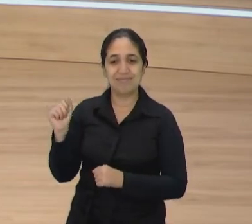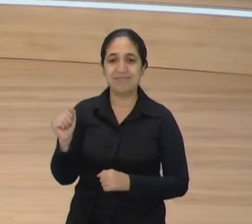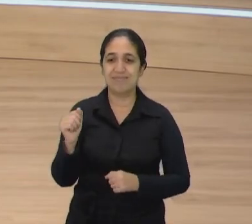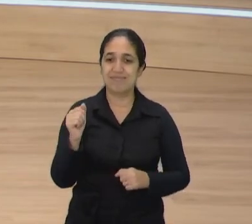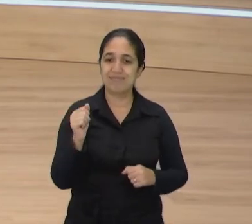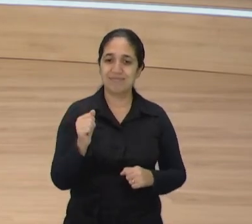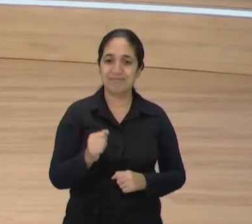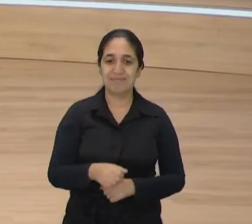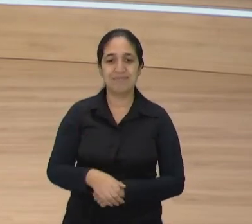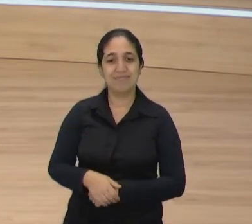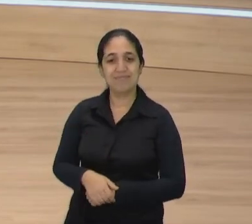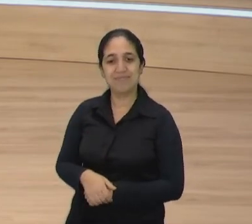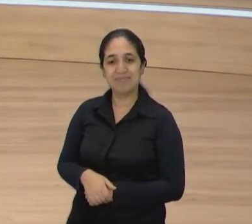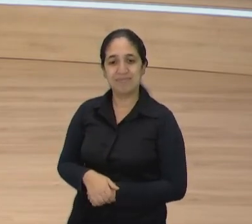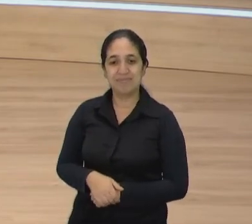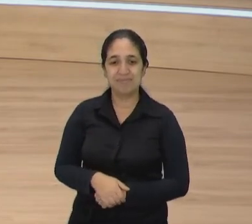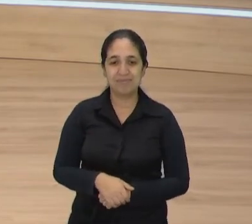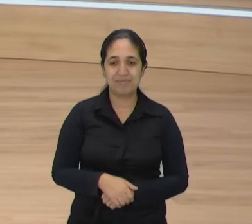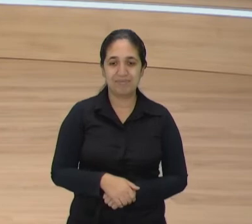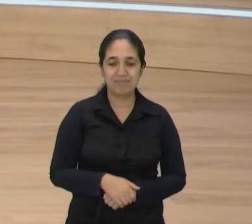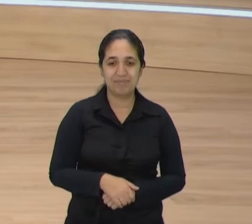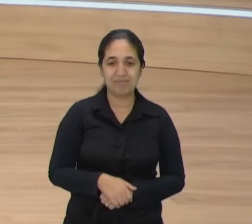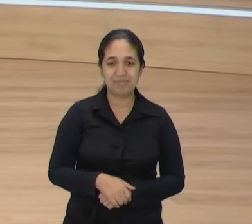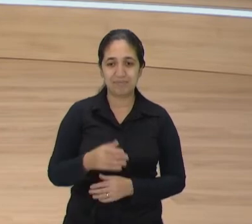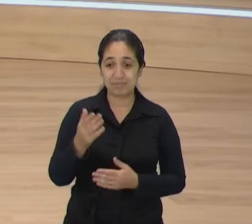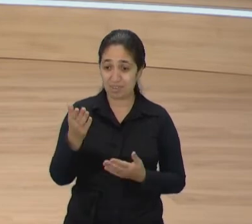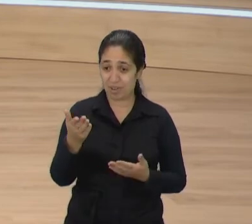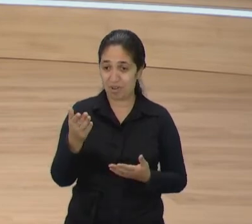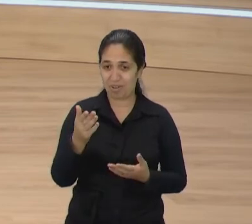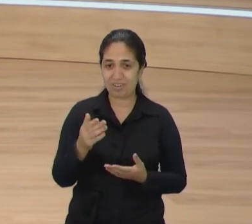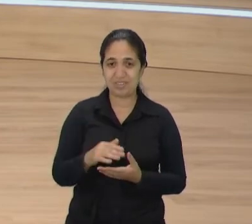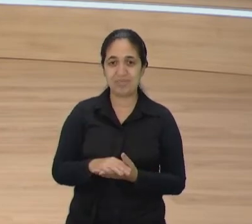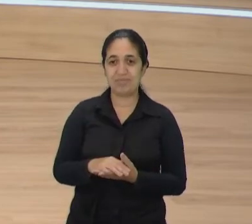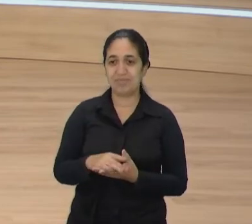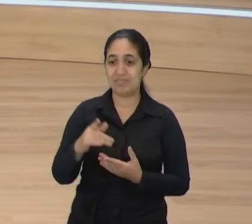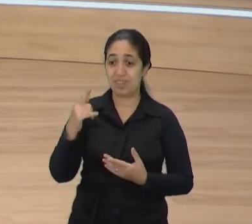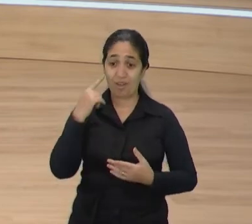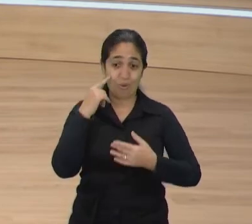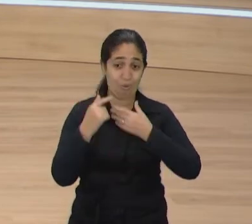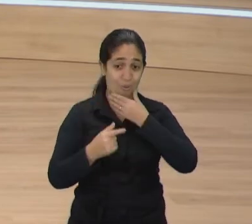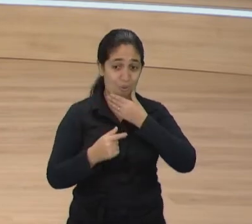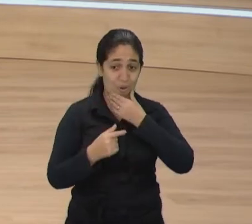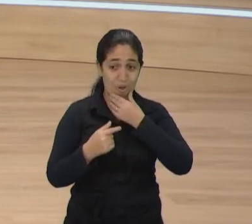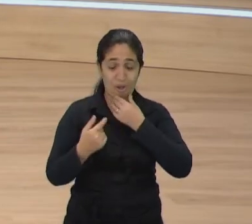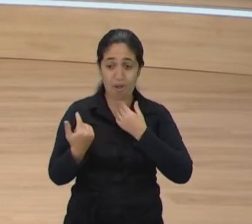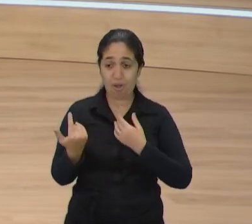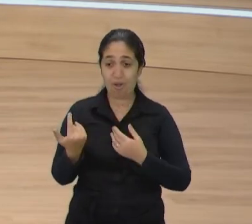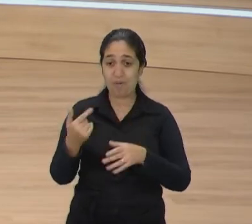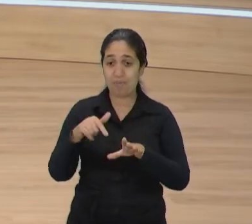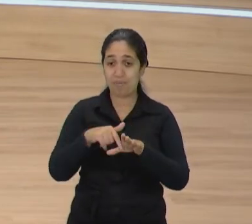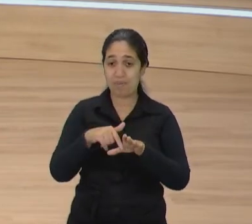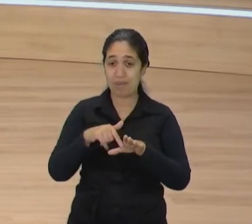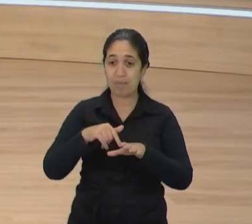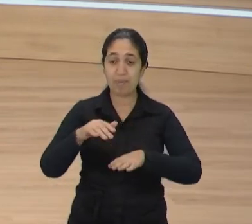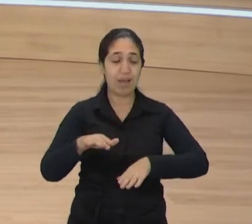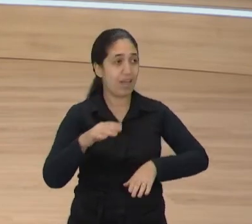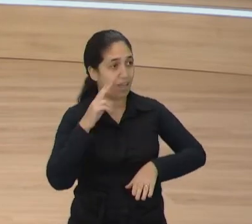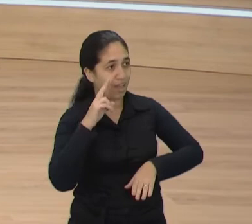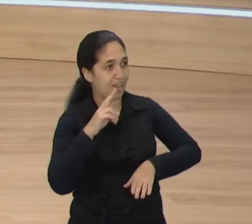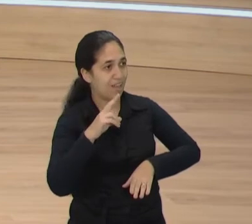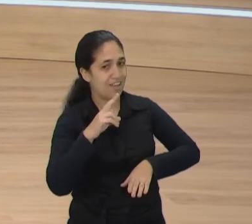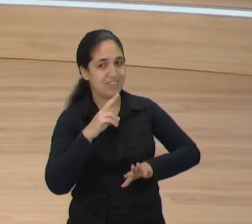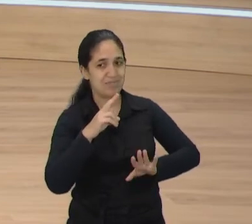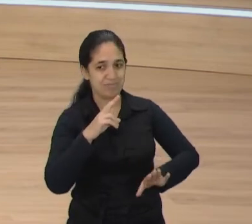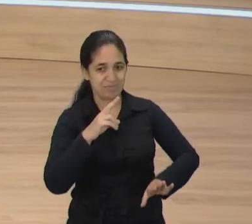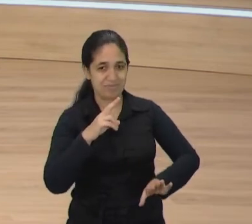1, 2, 3, 5, 6, 7. Vai passar. Aqui. Espera só um pouquinho. Deixa eu falar dos homens. Eu vou pisar só a perna direita atrás e parar para olhar o que ela tá fazendo. E